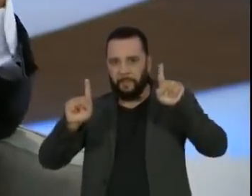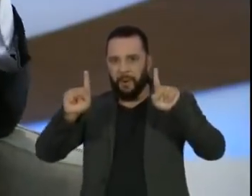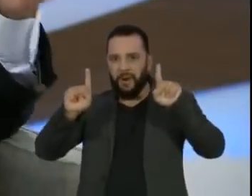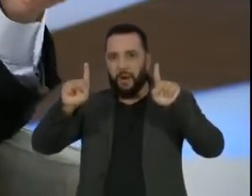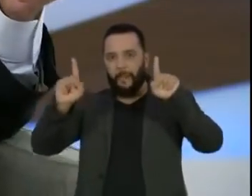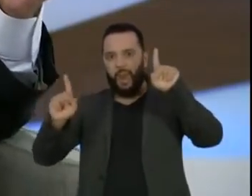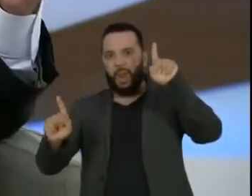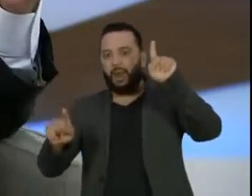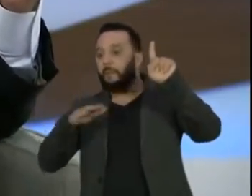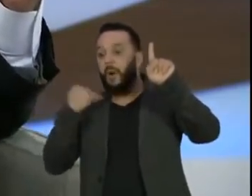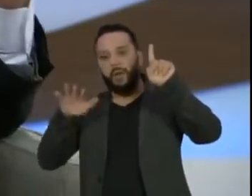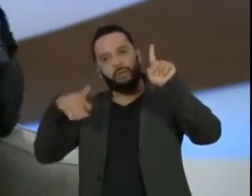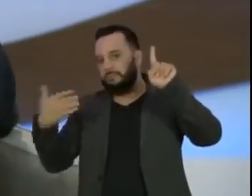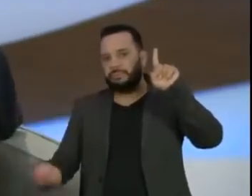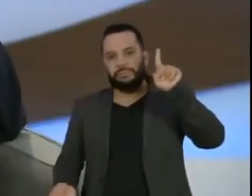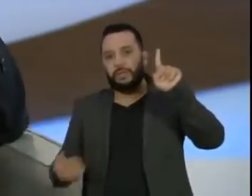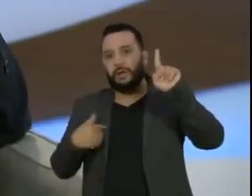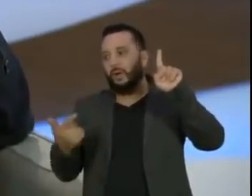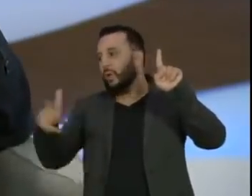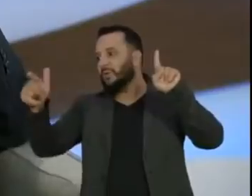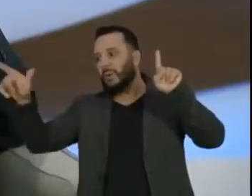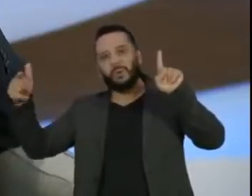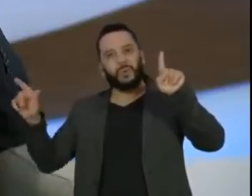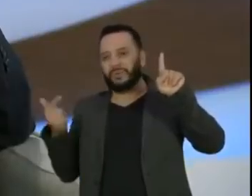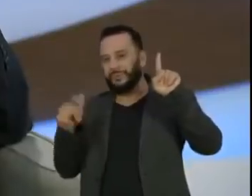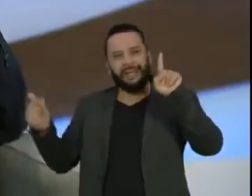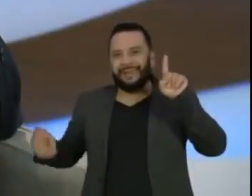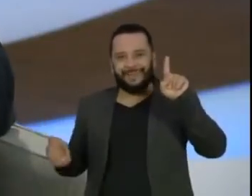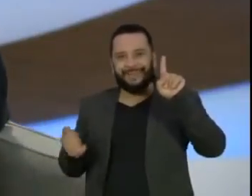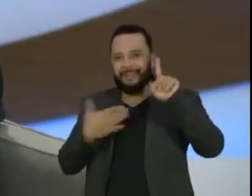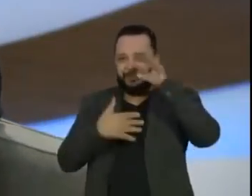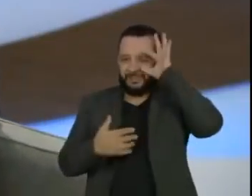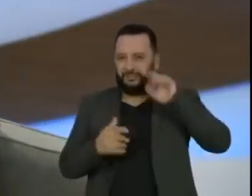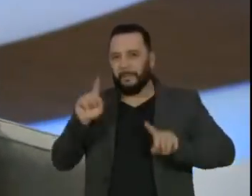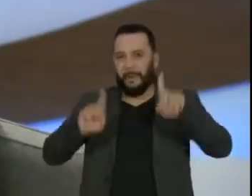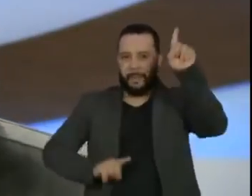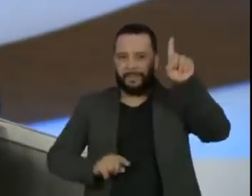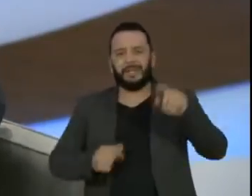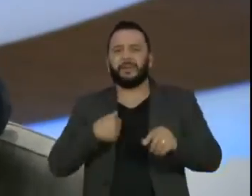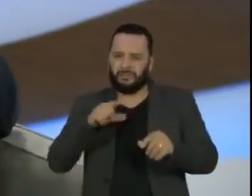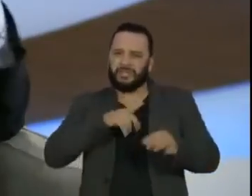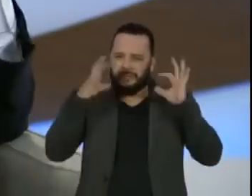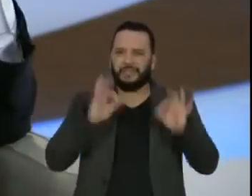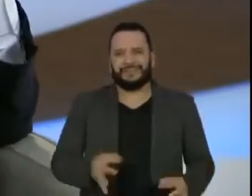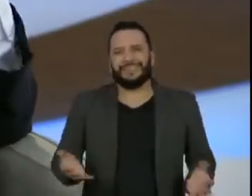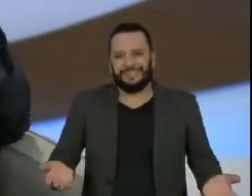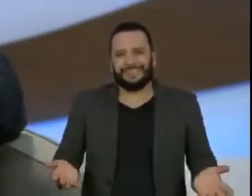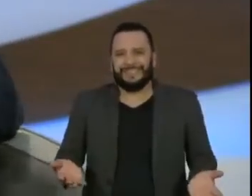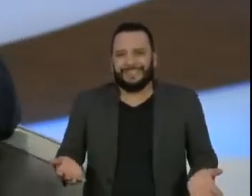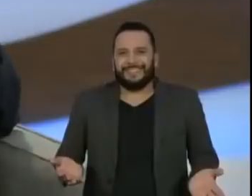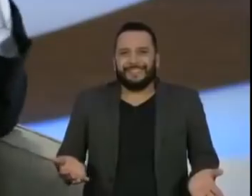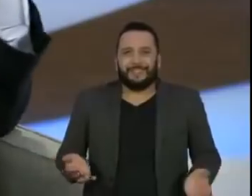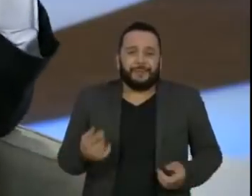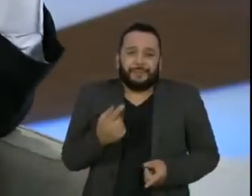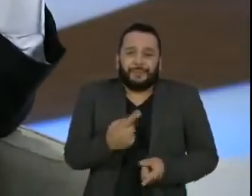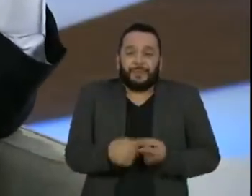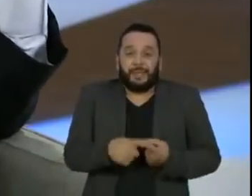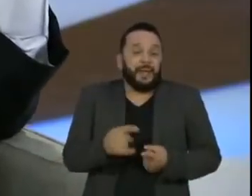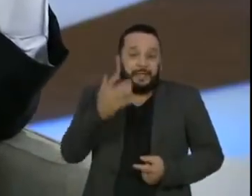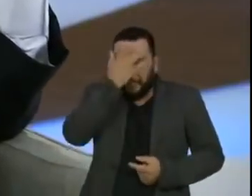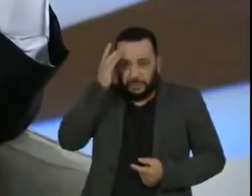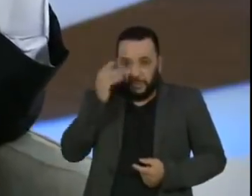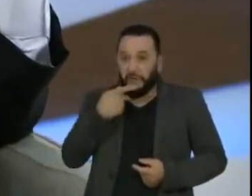é de que a Dilma se reeleger Yes porque as previsões se você recorda nesse período eram as mais terríveis que a Dilma não